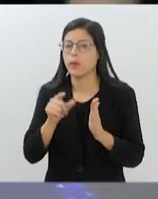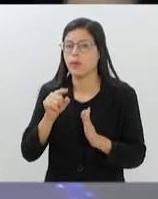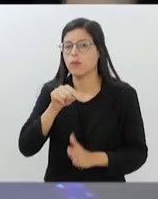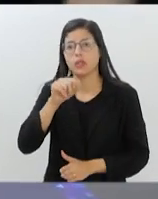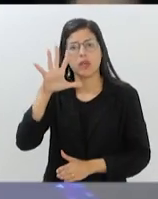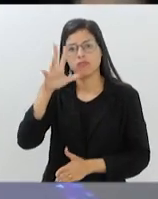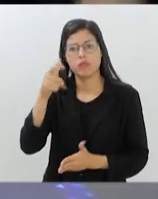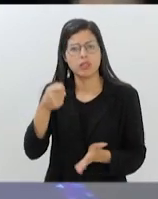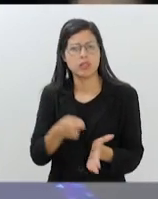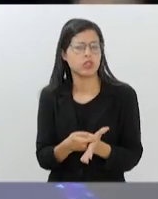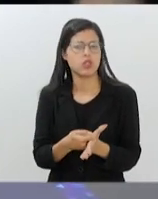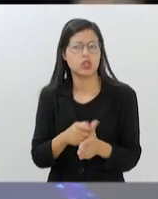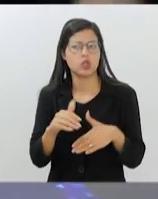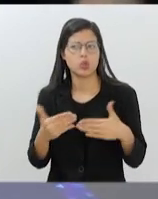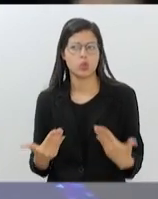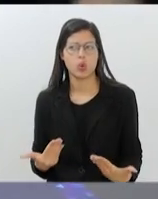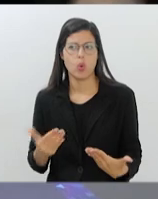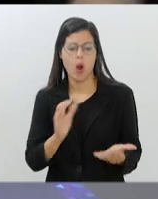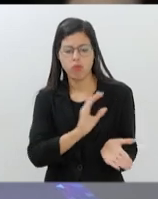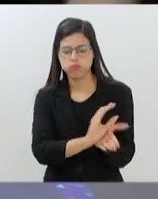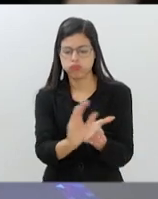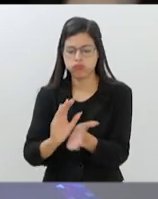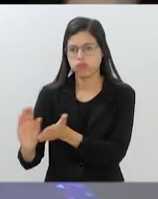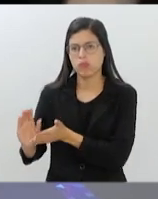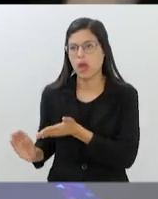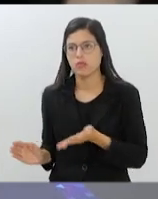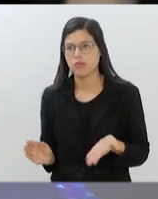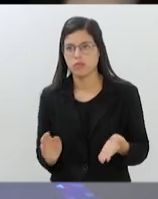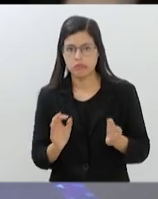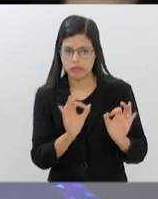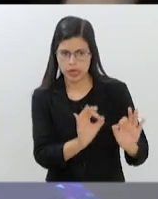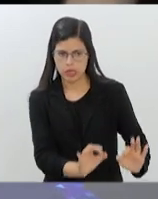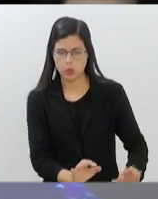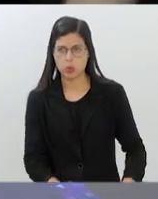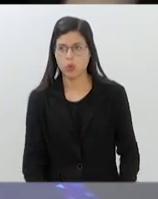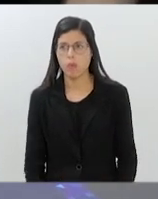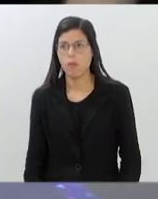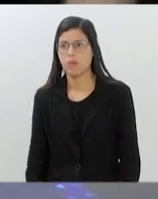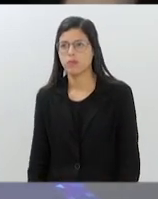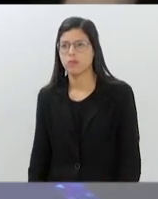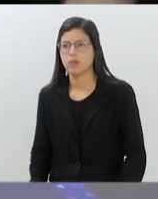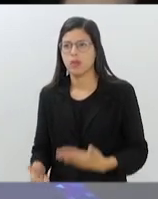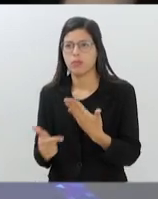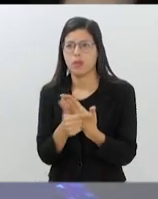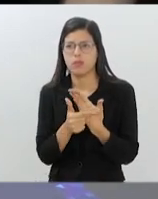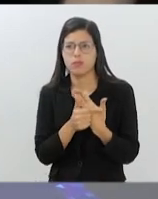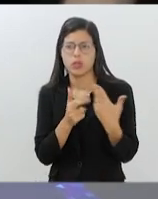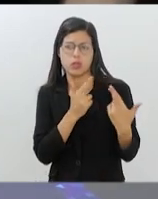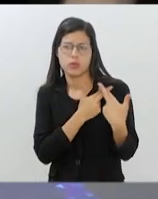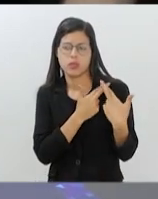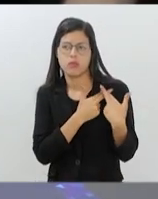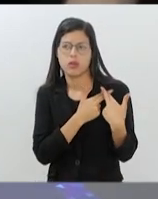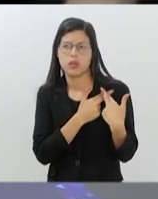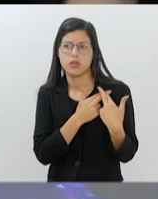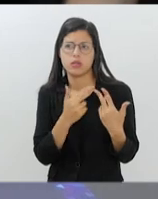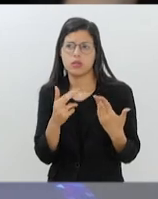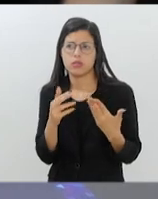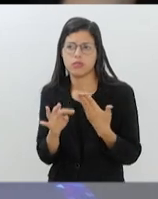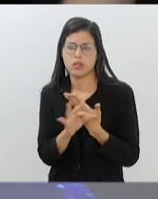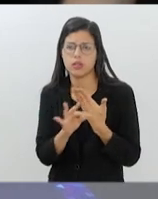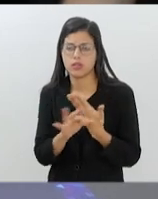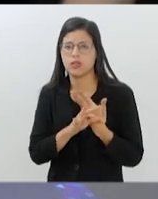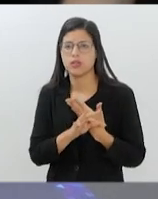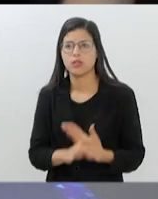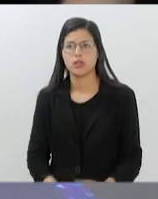dizer qual veículo vai receber recursos do Governo do Estado não é isso sim essa é a minha atribuição e eu de maneira técnica né